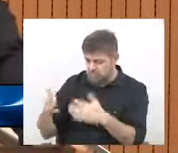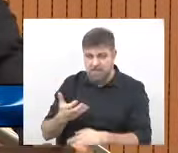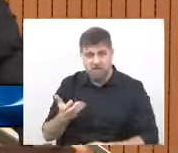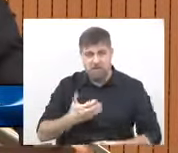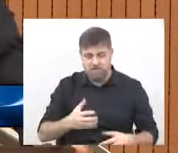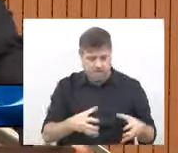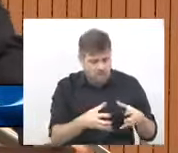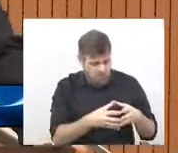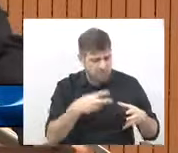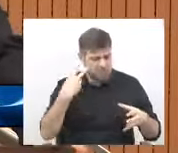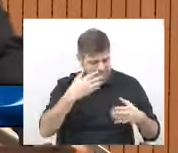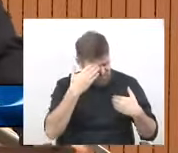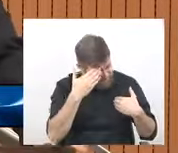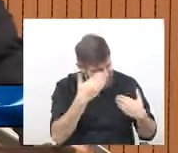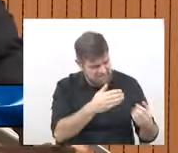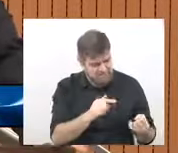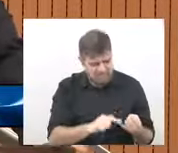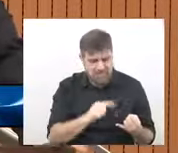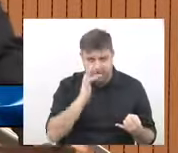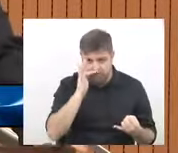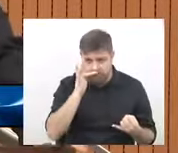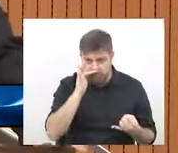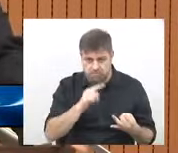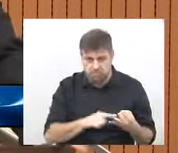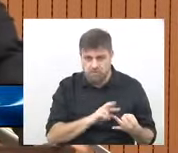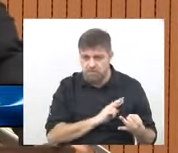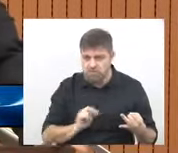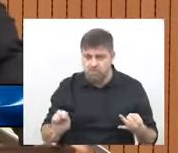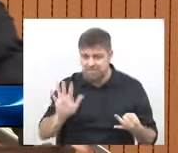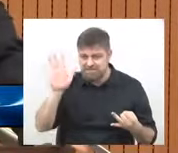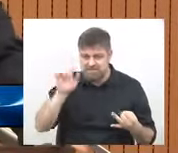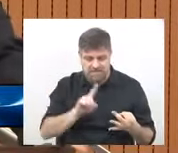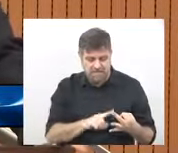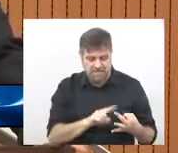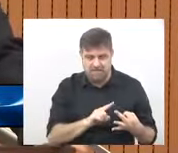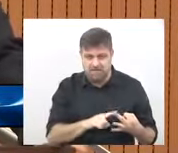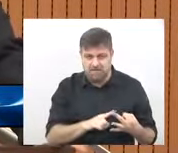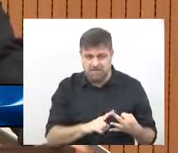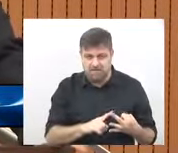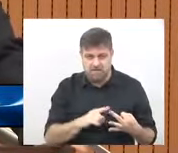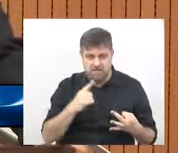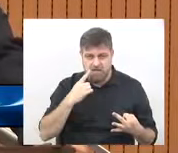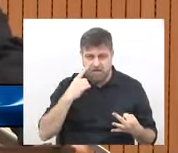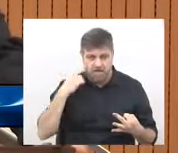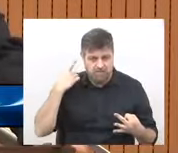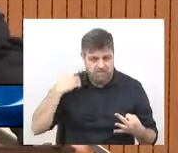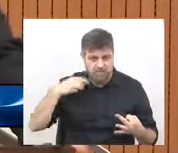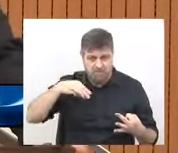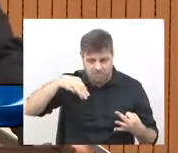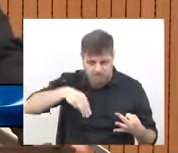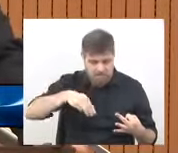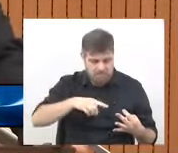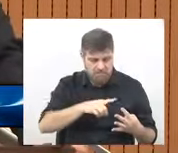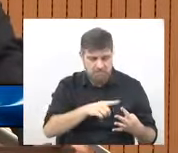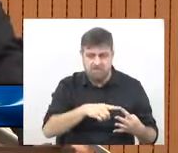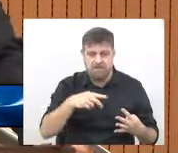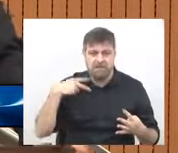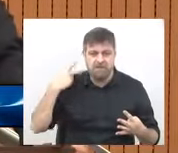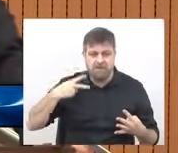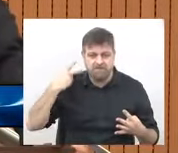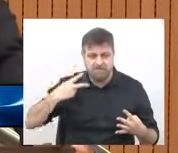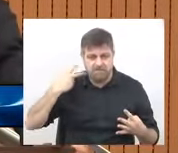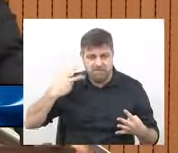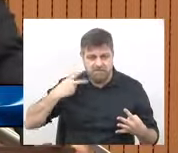comissão, vereador Antônio Flores, vereador Rubens Gás, vereador Dr. Marcos Bernardelli e